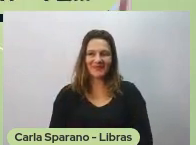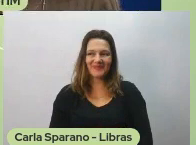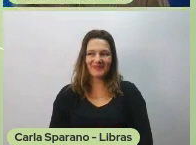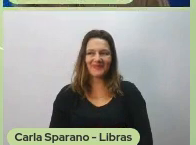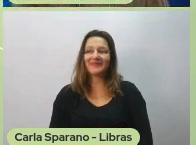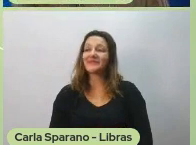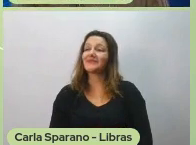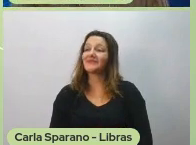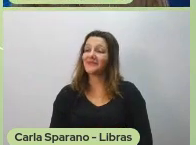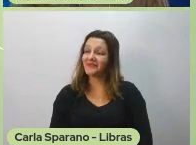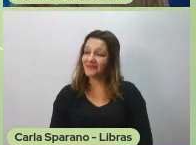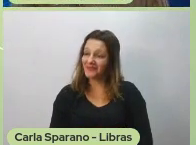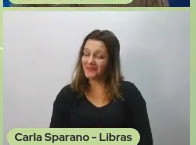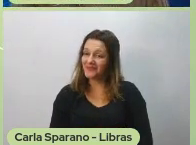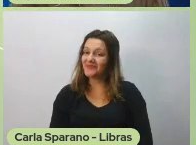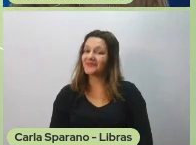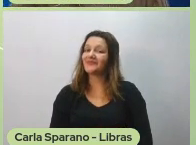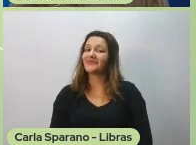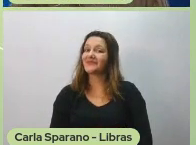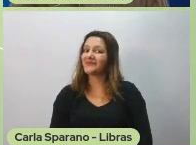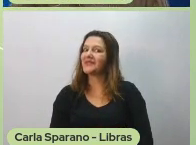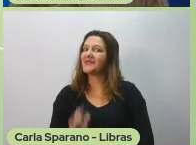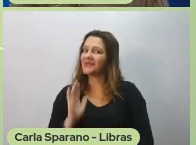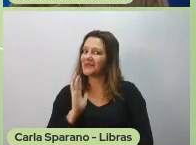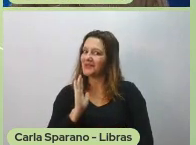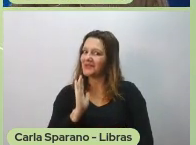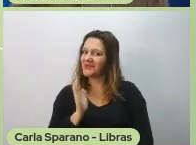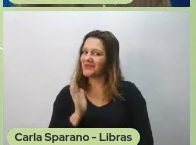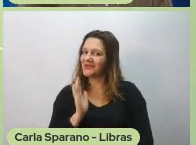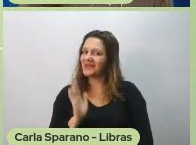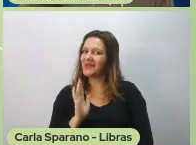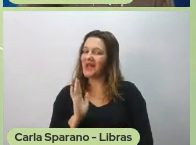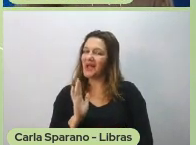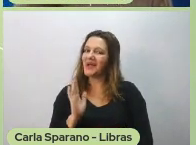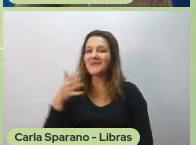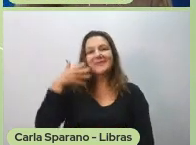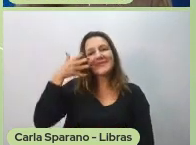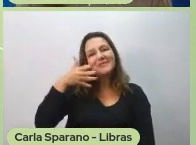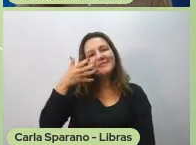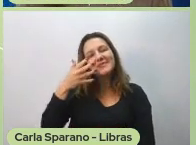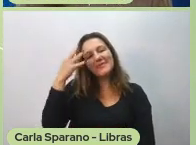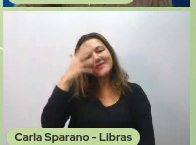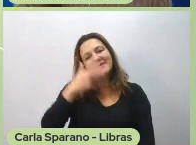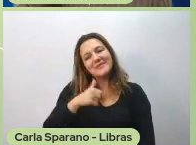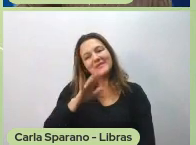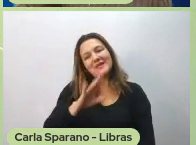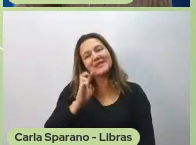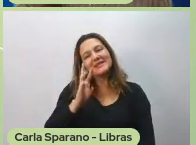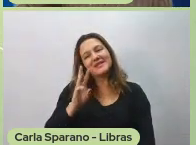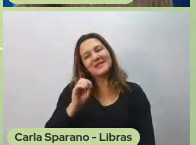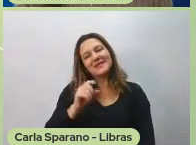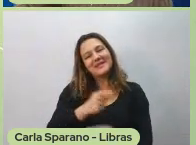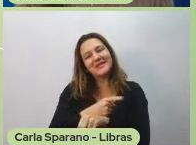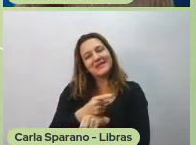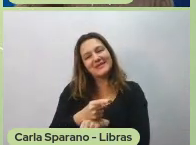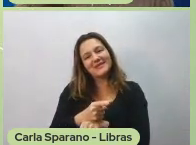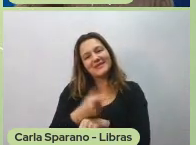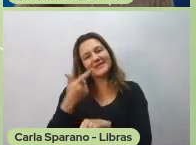Legal, Manuela, você já fez uma fala muito bonita no final, mas te dou os 30 segundinhos agora para você fazer mais